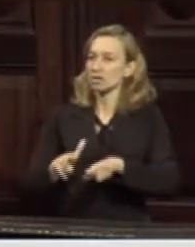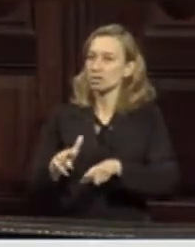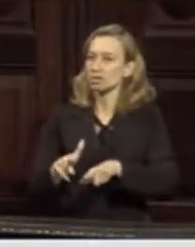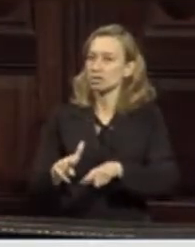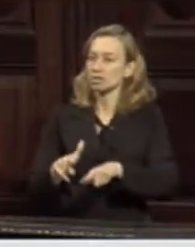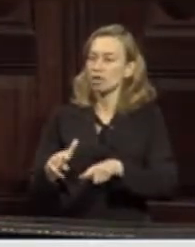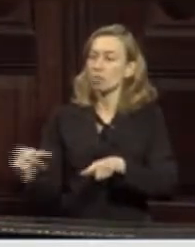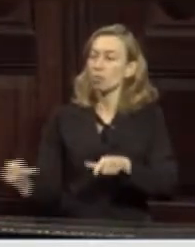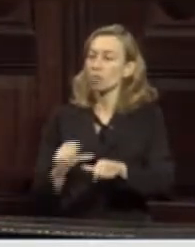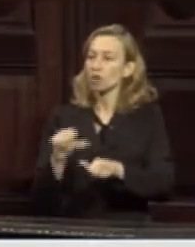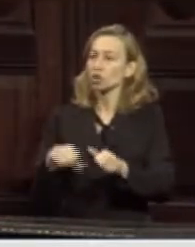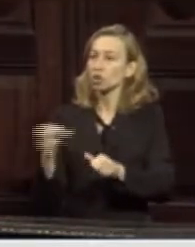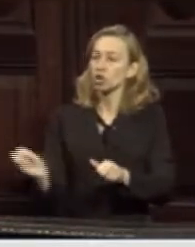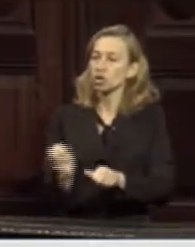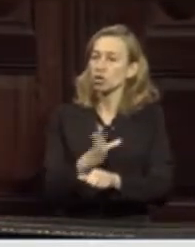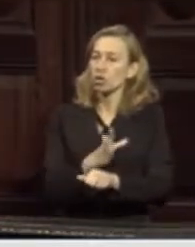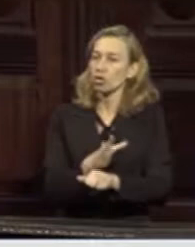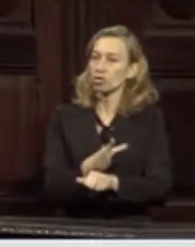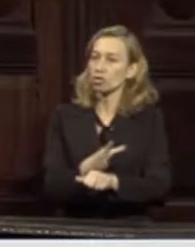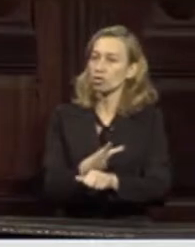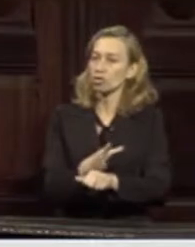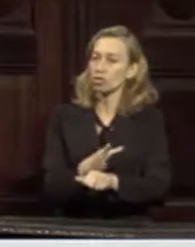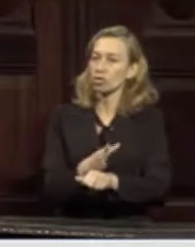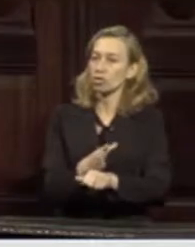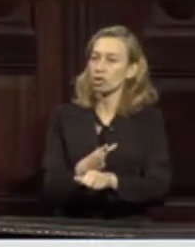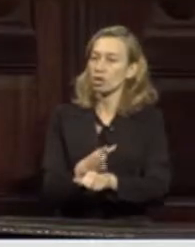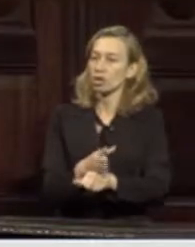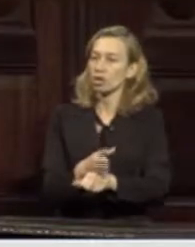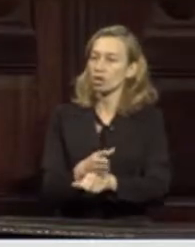nova administração, pois essa já se